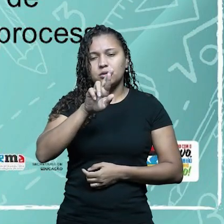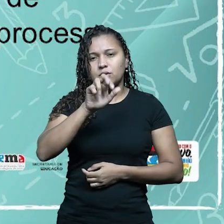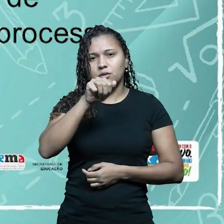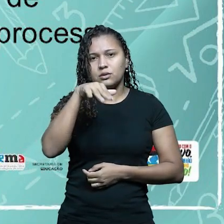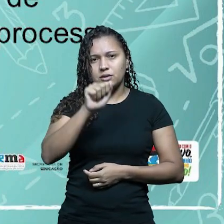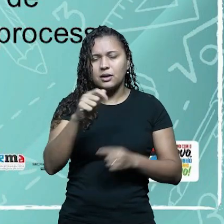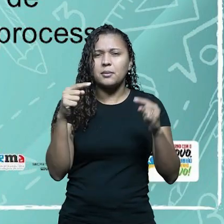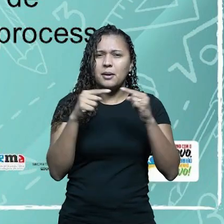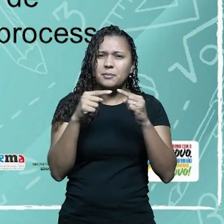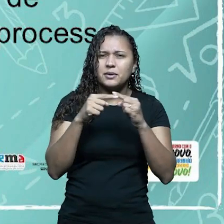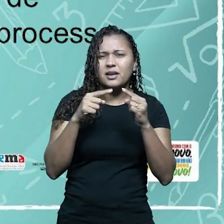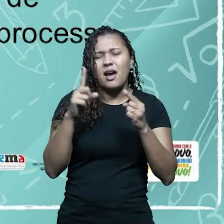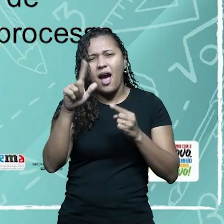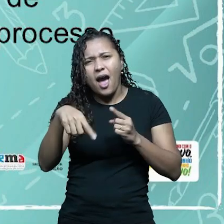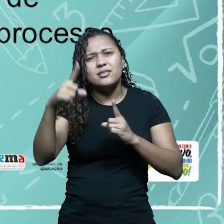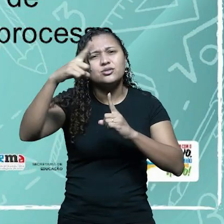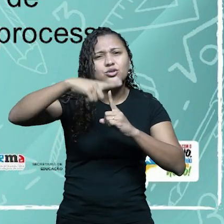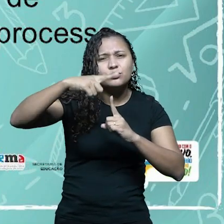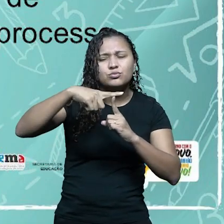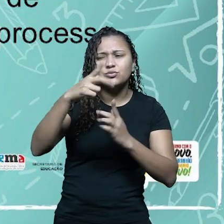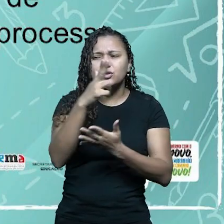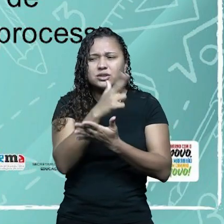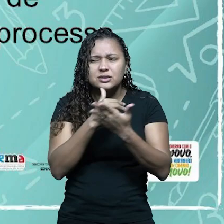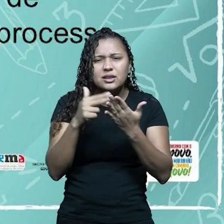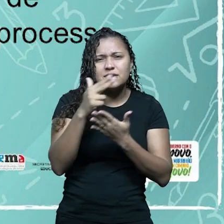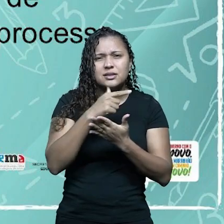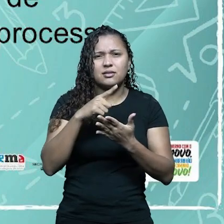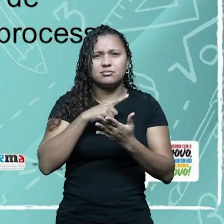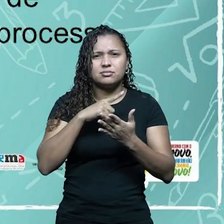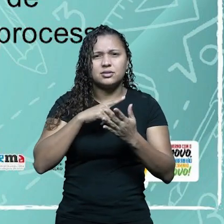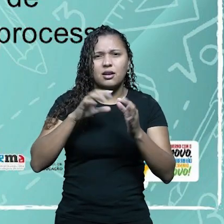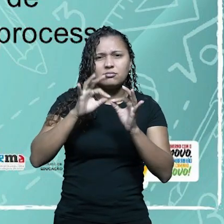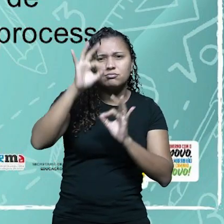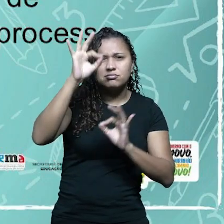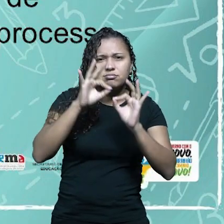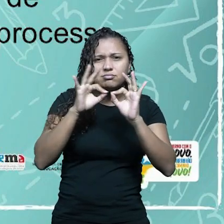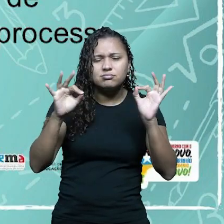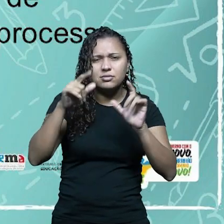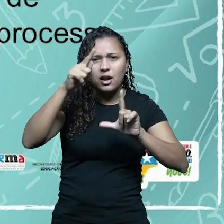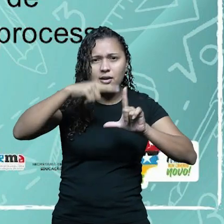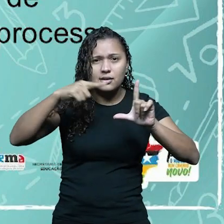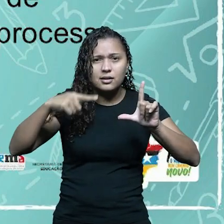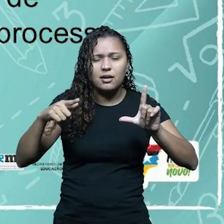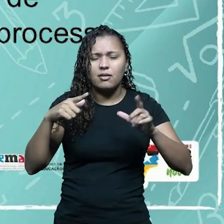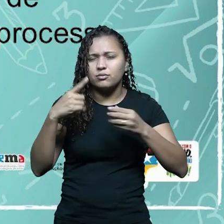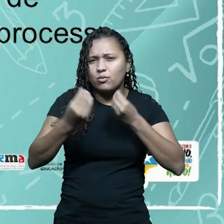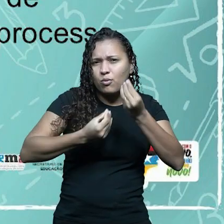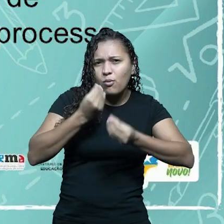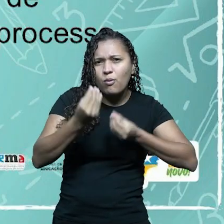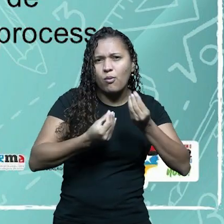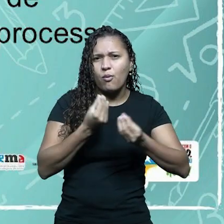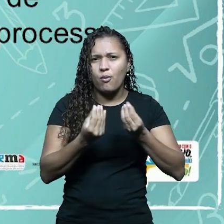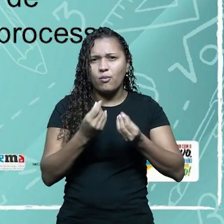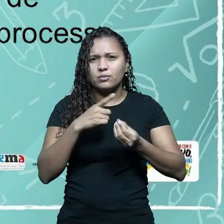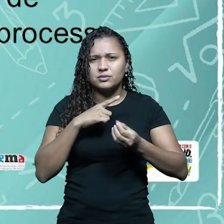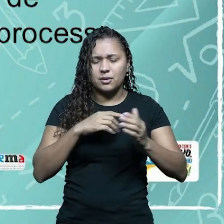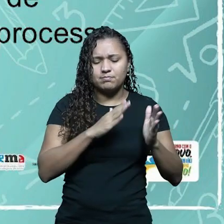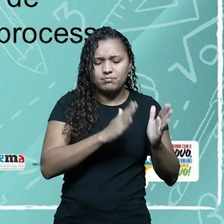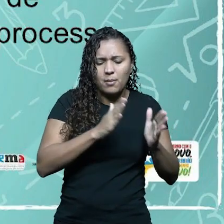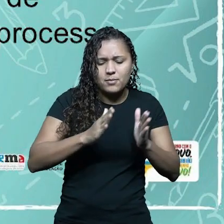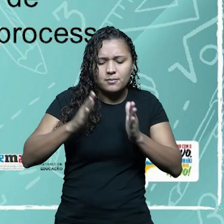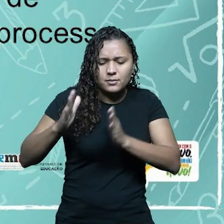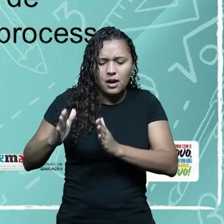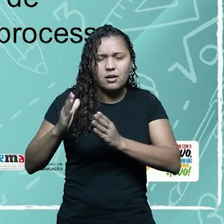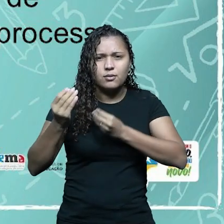de diagrama que representa graficamente uma sequência de eventos ou passos,